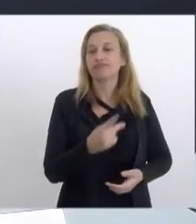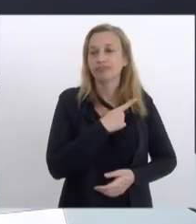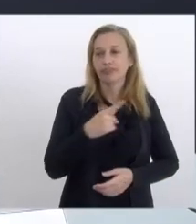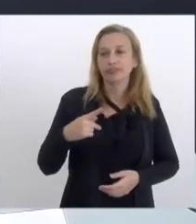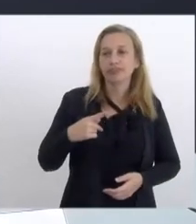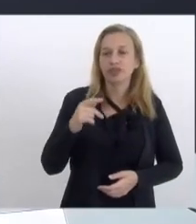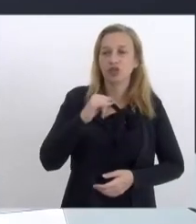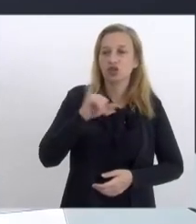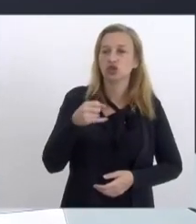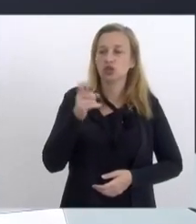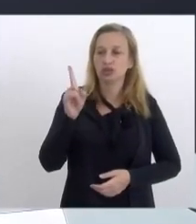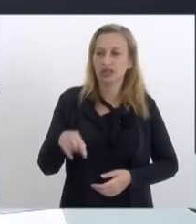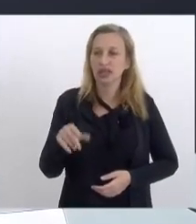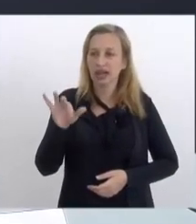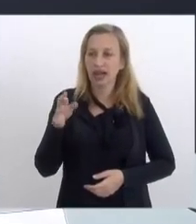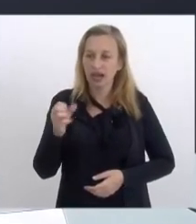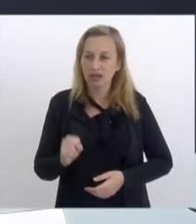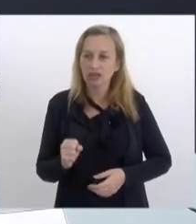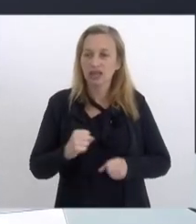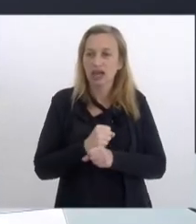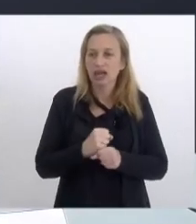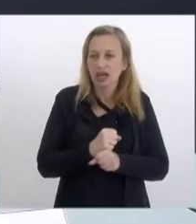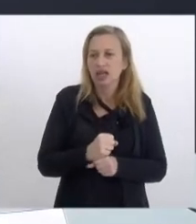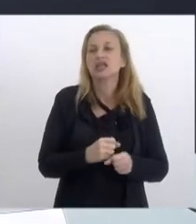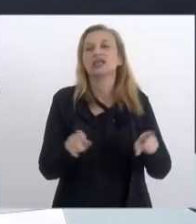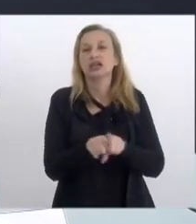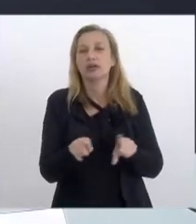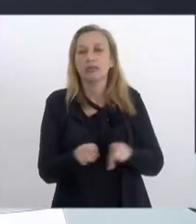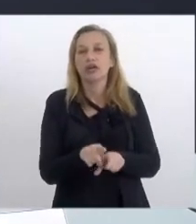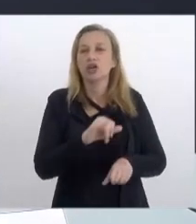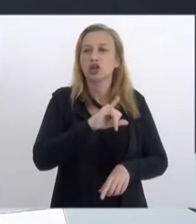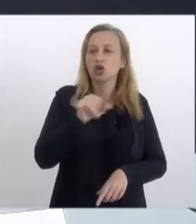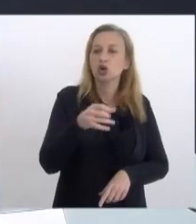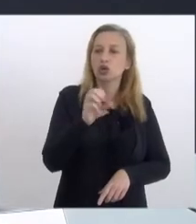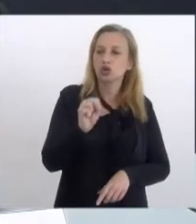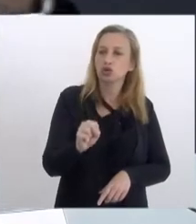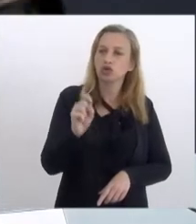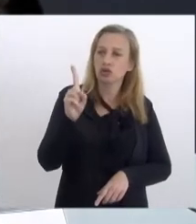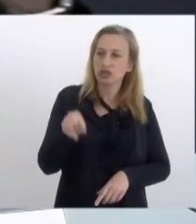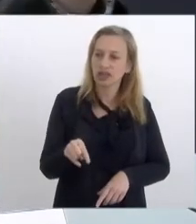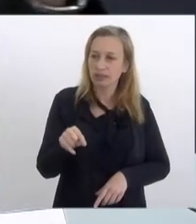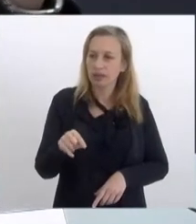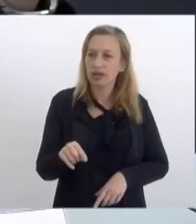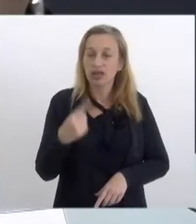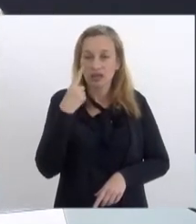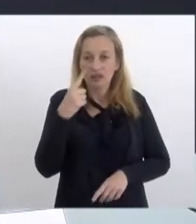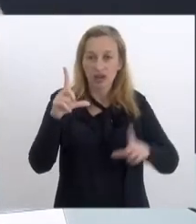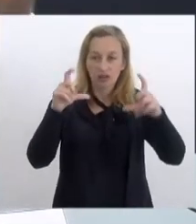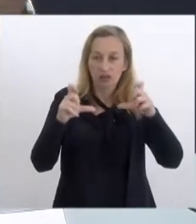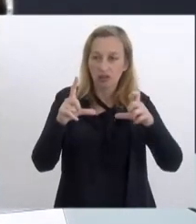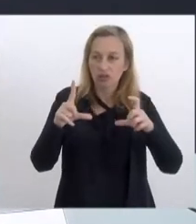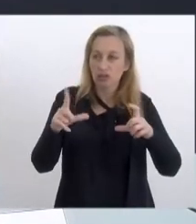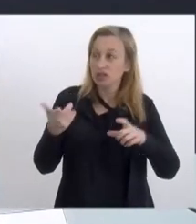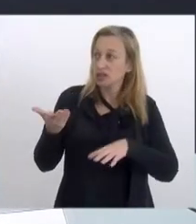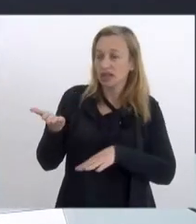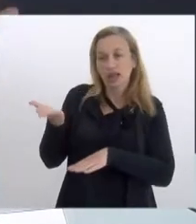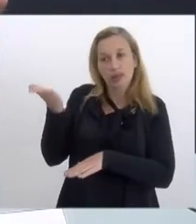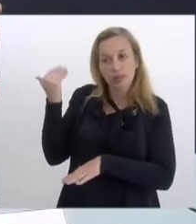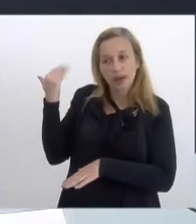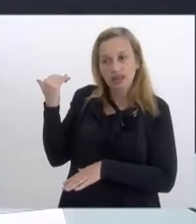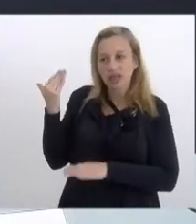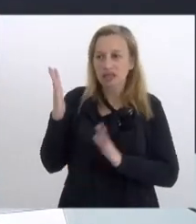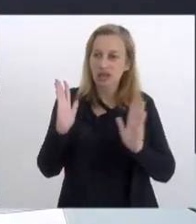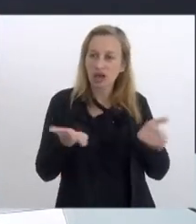José Carlos hoje, que aí está há muitos anos, temos o Josimar, que está conosco há muitos anos aí. Se você ver a foto dele depois, vê como que